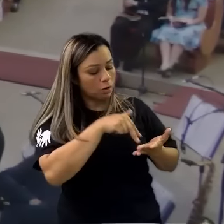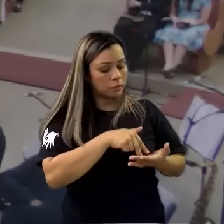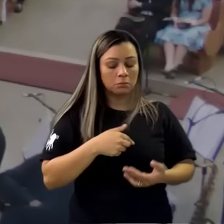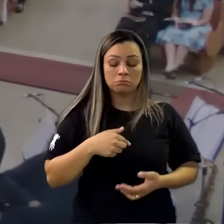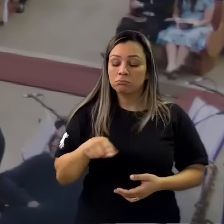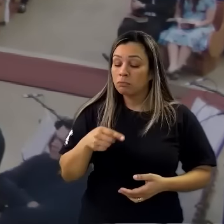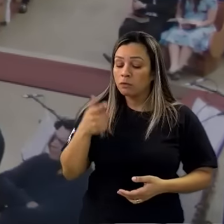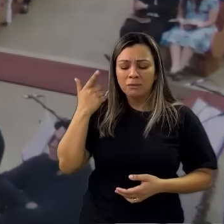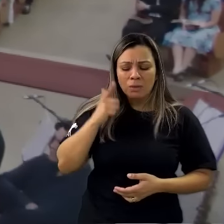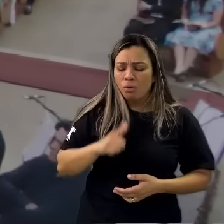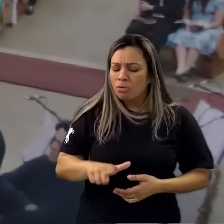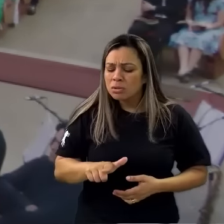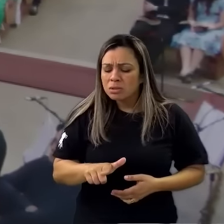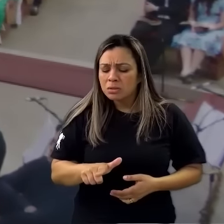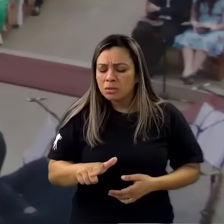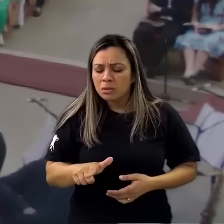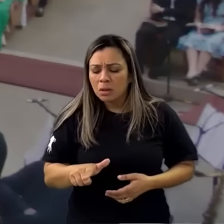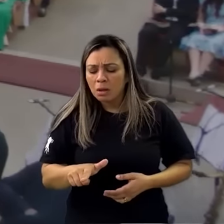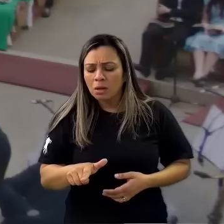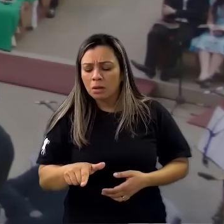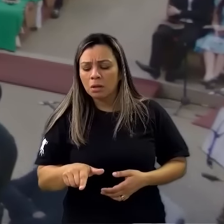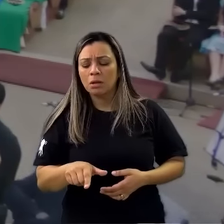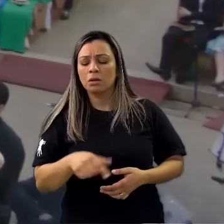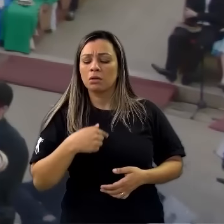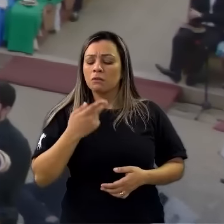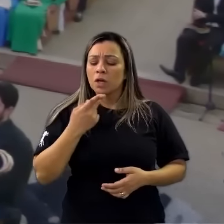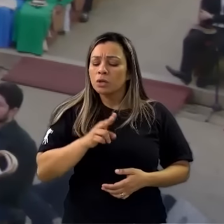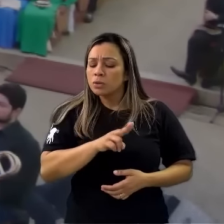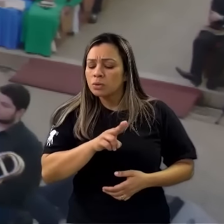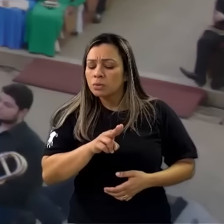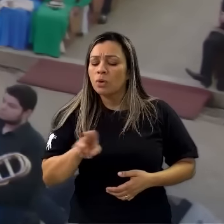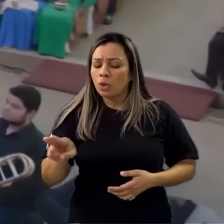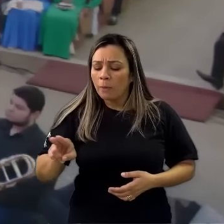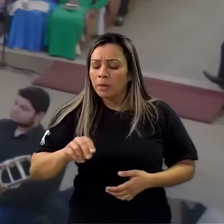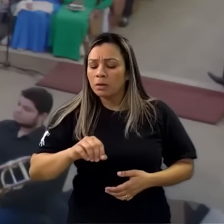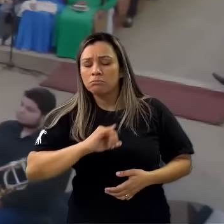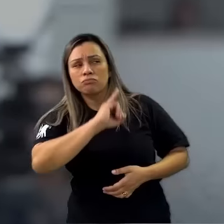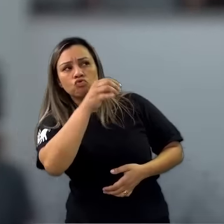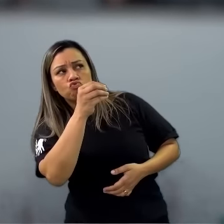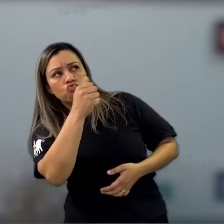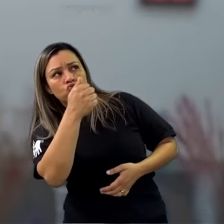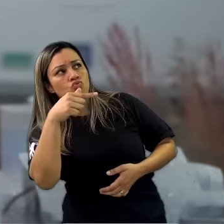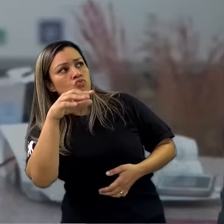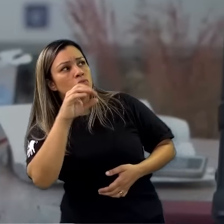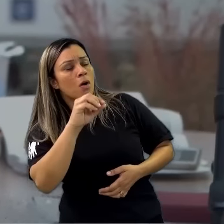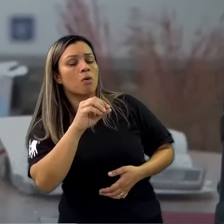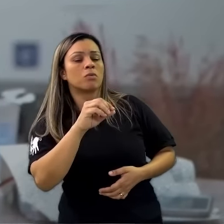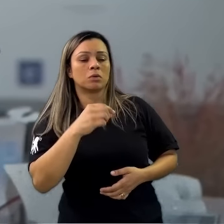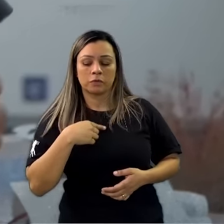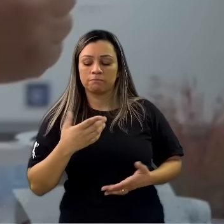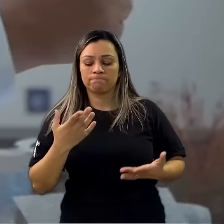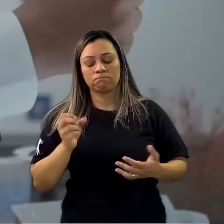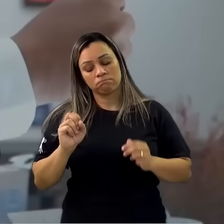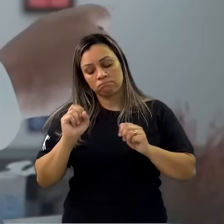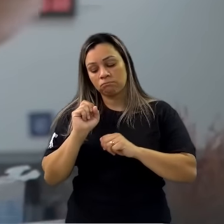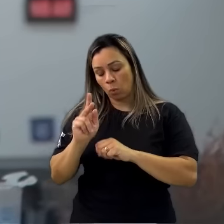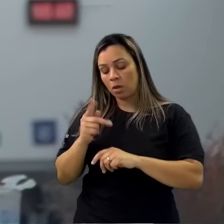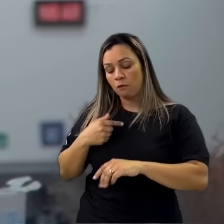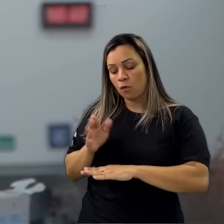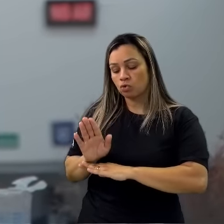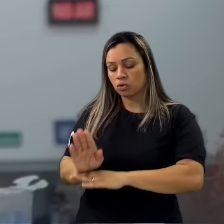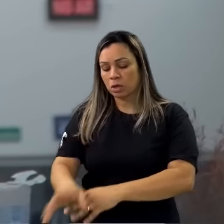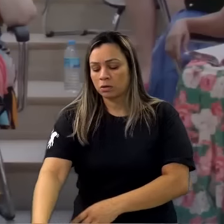senhor chama João se você Isaías Isaías me ajuda a ficar de pé falei meu Deus falei eu vou ajudar Cadê ele coloquei ele de pé